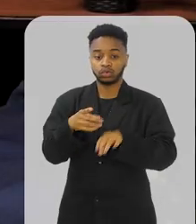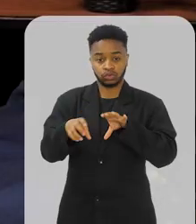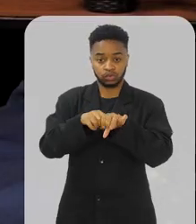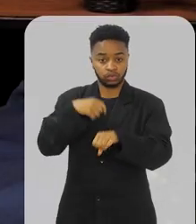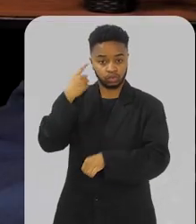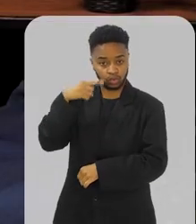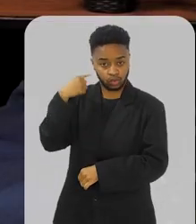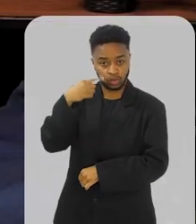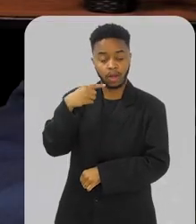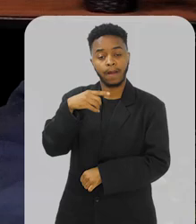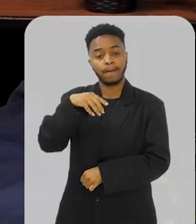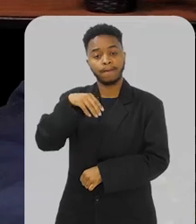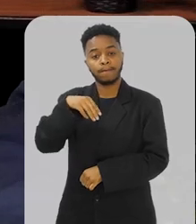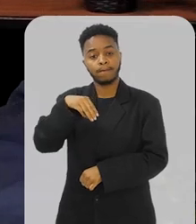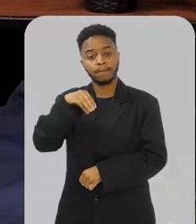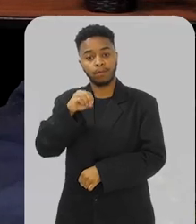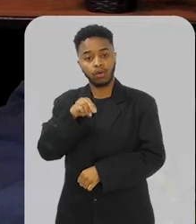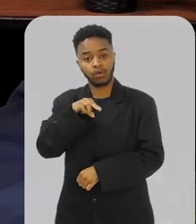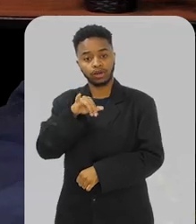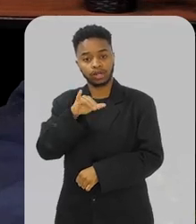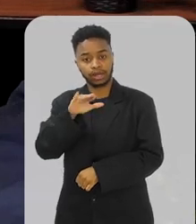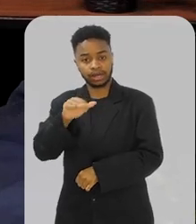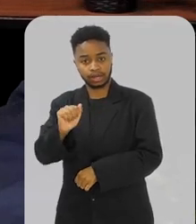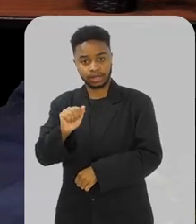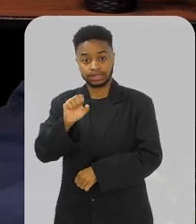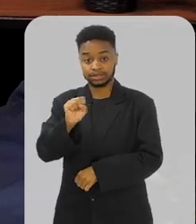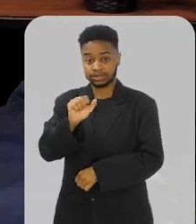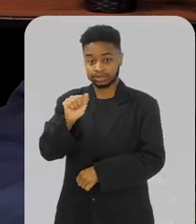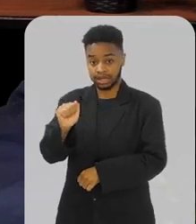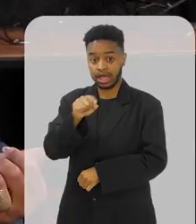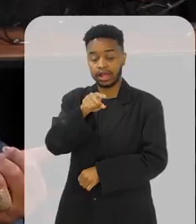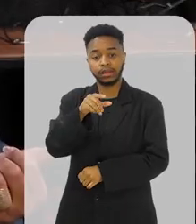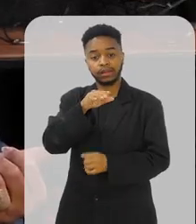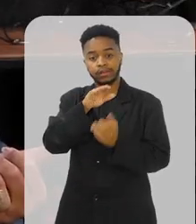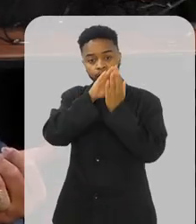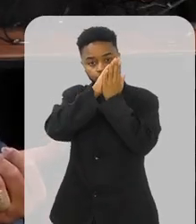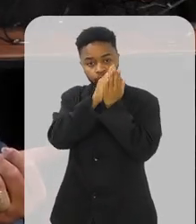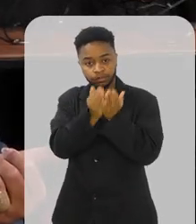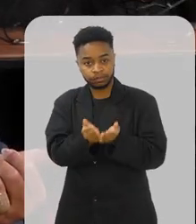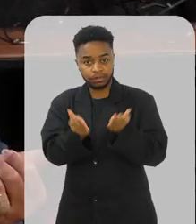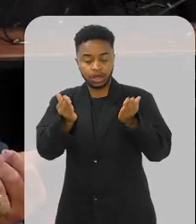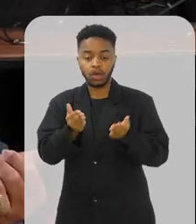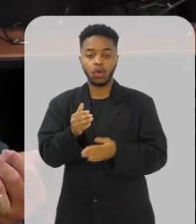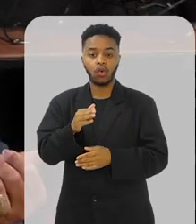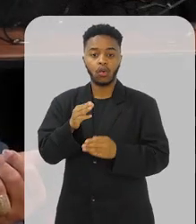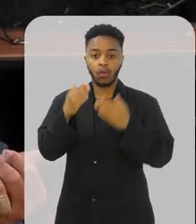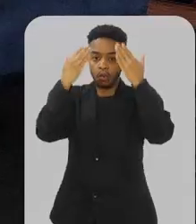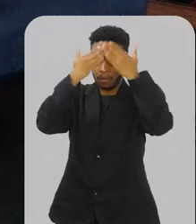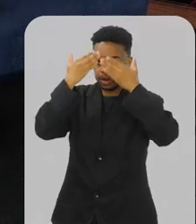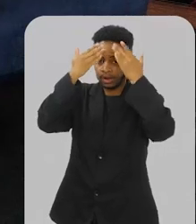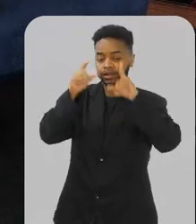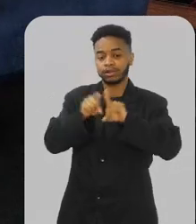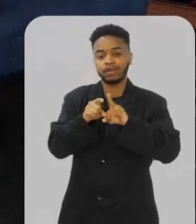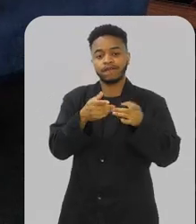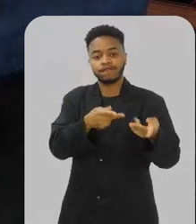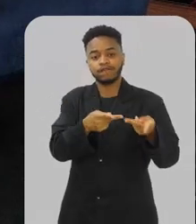Mônica Sá, e que é mãe de santo de Umbanda e que está aqui nos visitando.